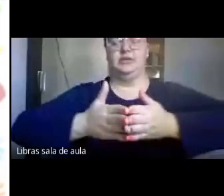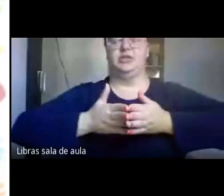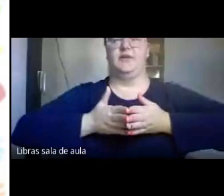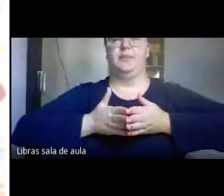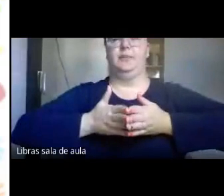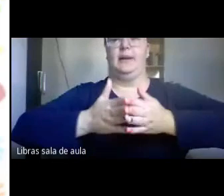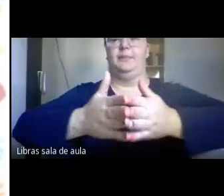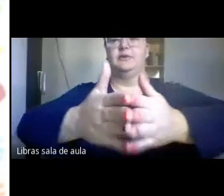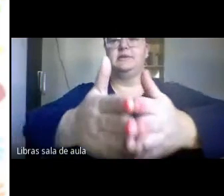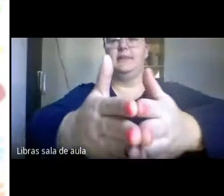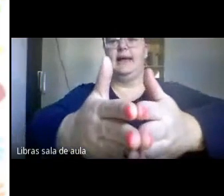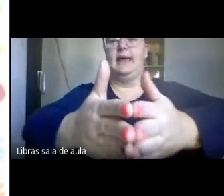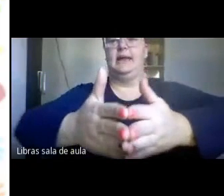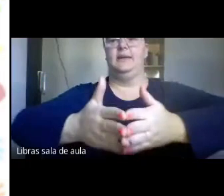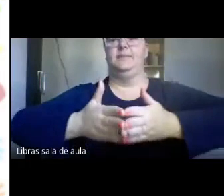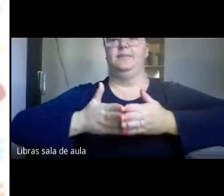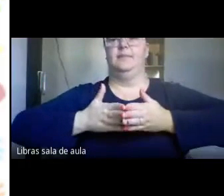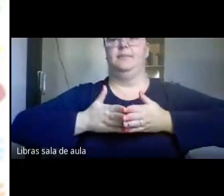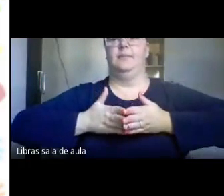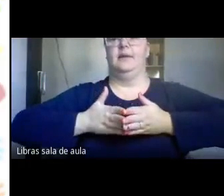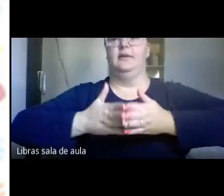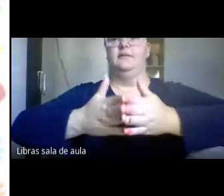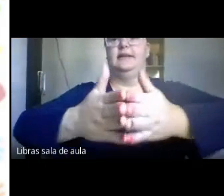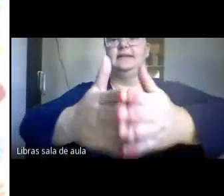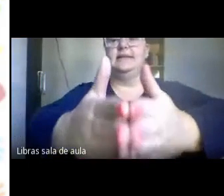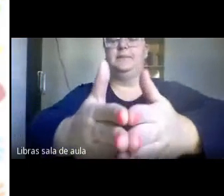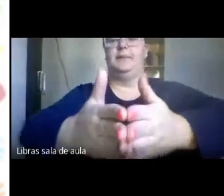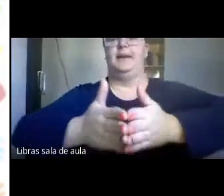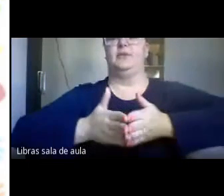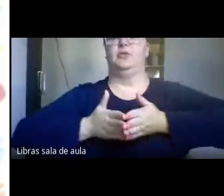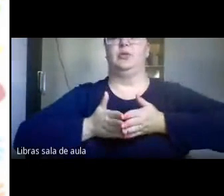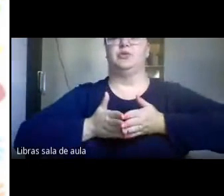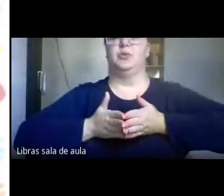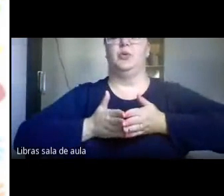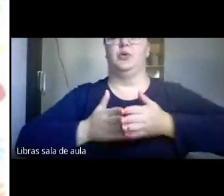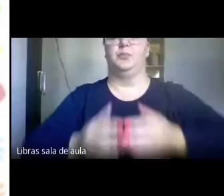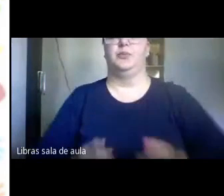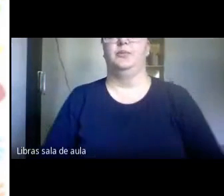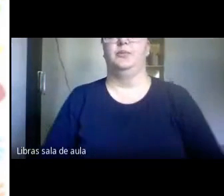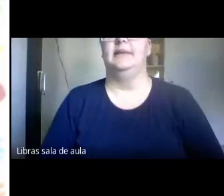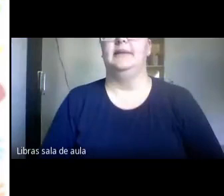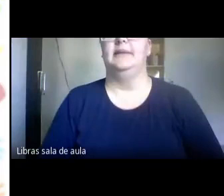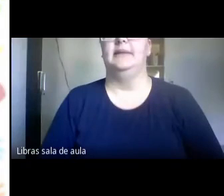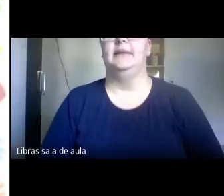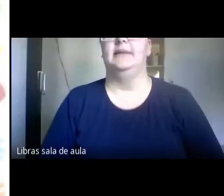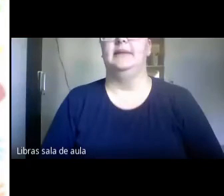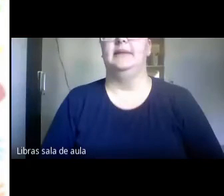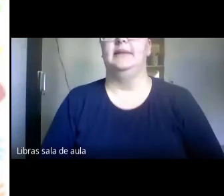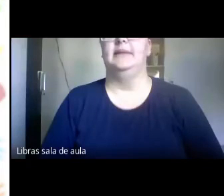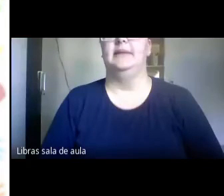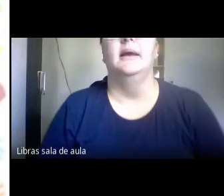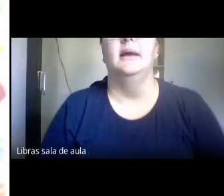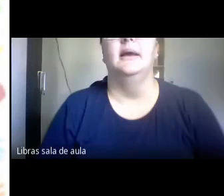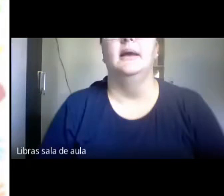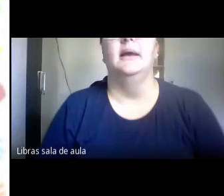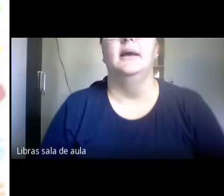e a gente vai aproximar ele, vai trazer ele para perto do nosso corpo, tá?